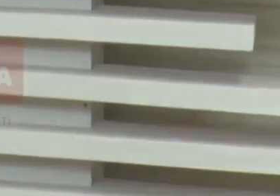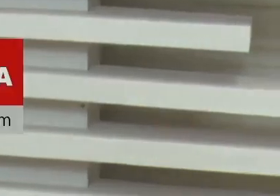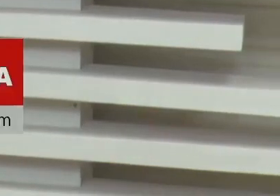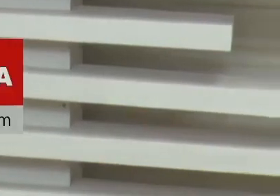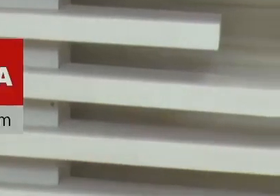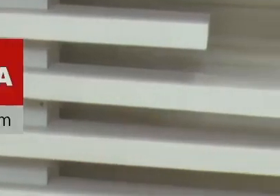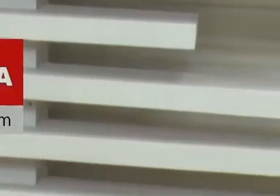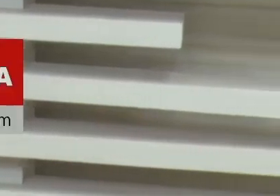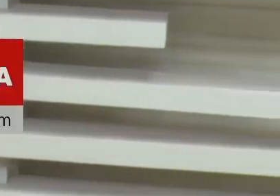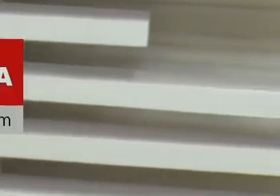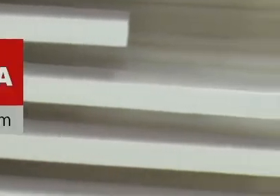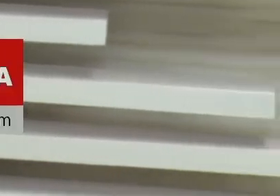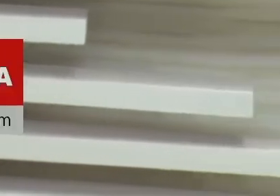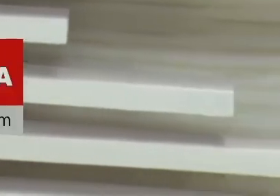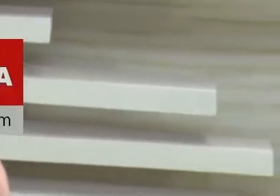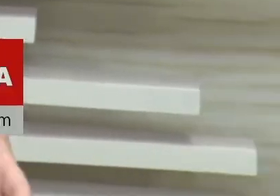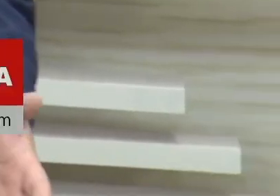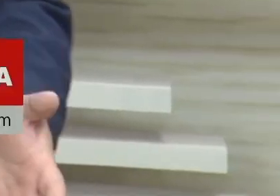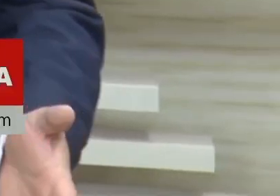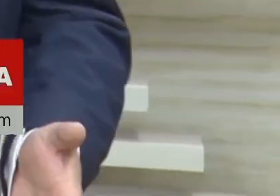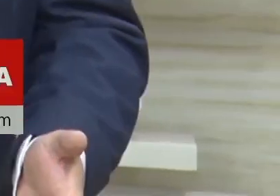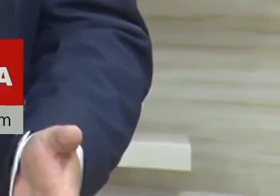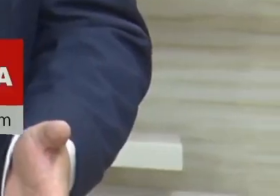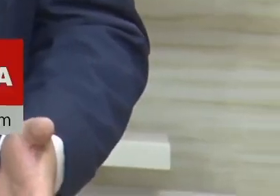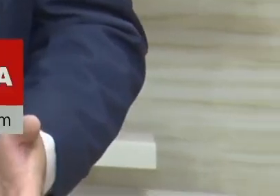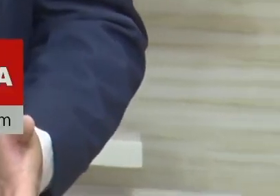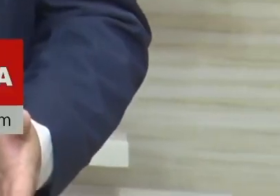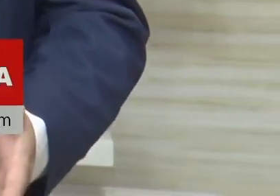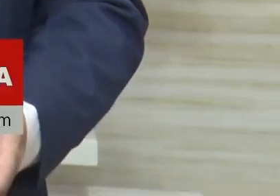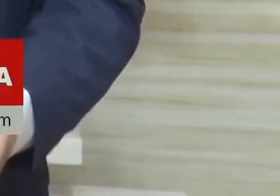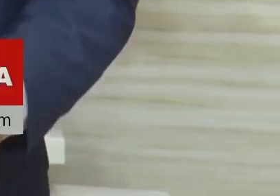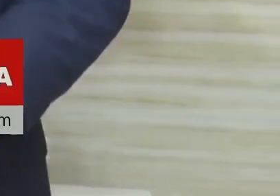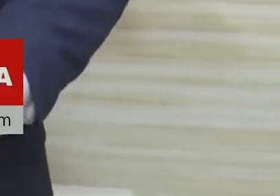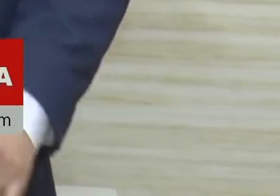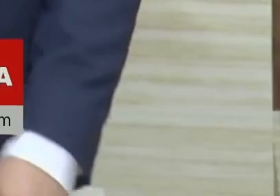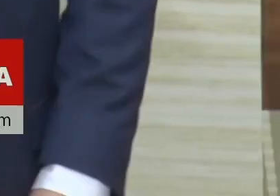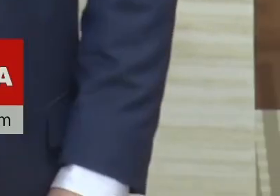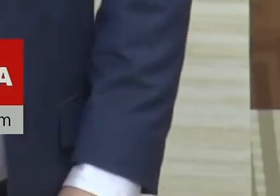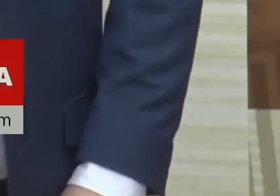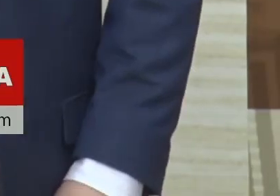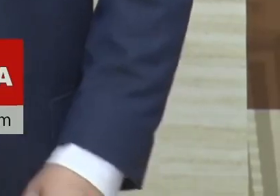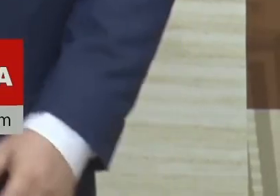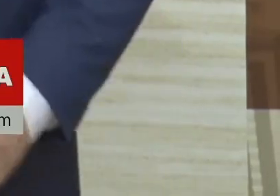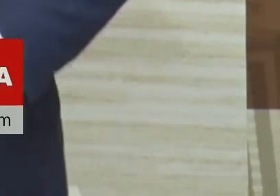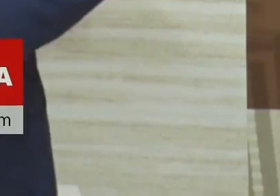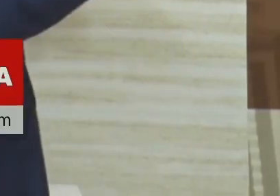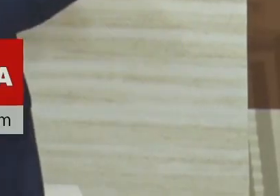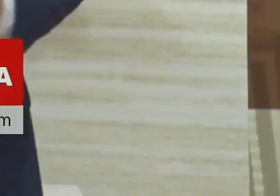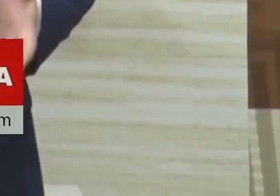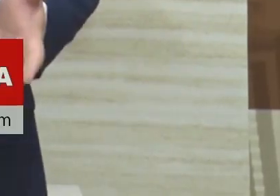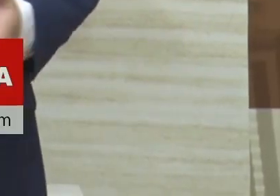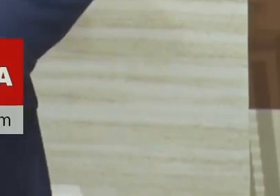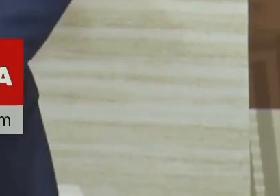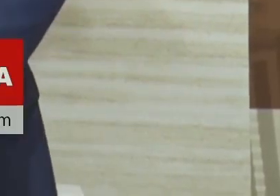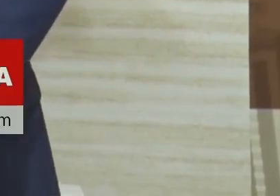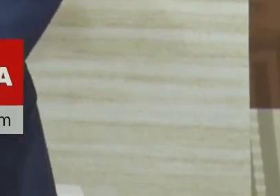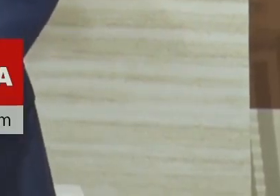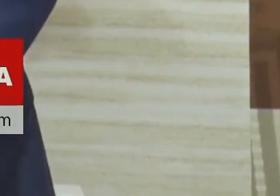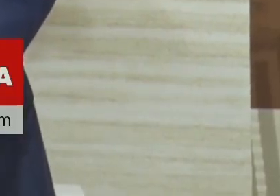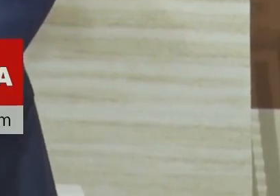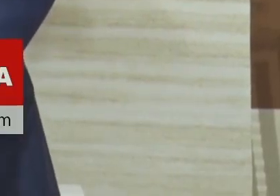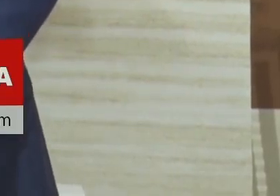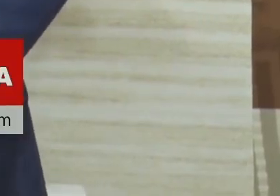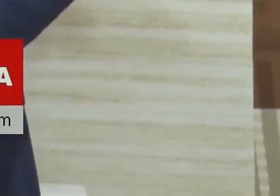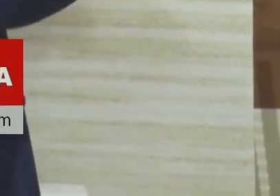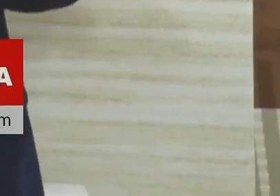projeto de lei que busca instituir o feriado da Consciência Negra em Juiz de Fora foi adiado mais uma vez, assim como aconteceu na